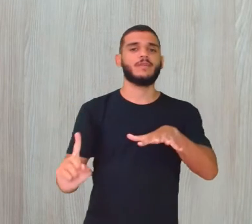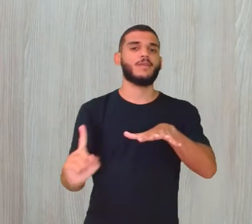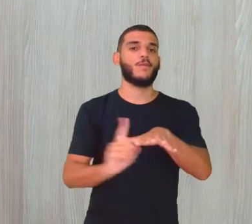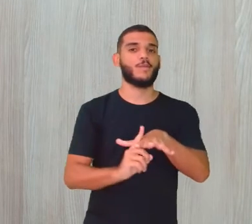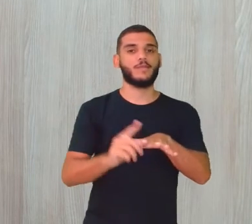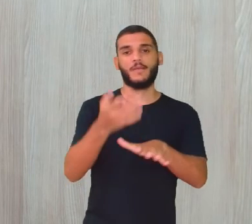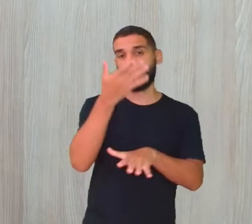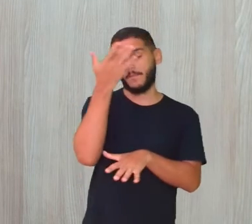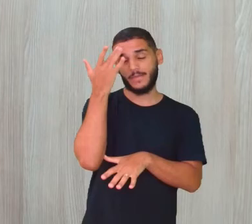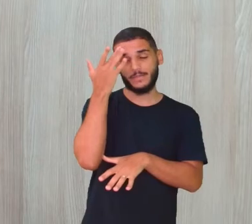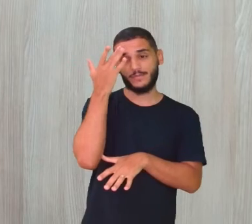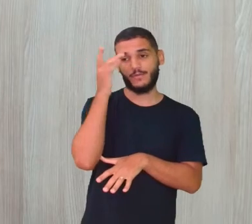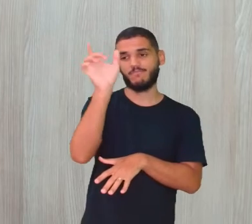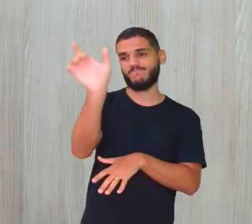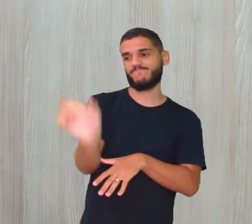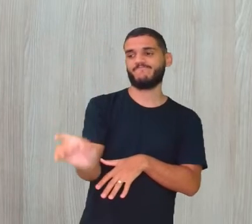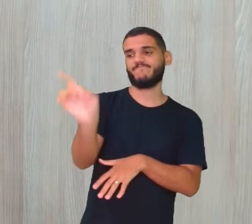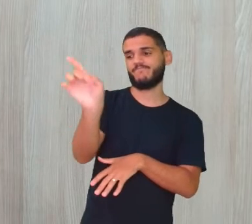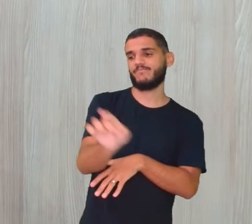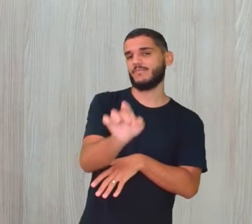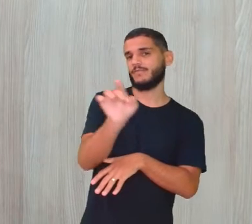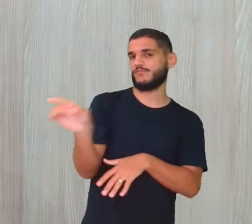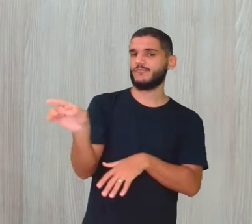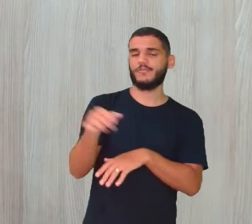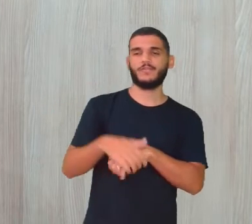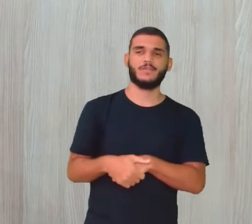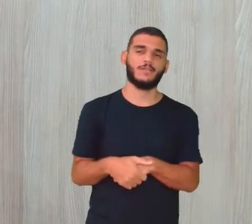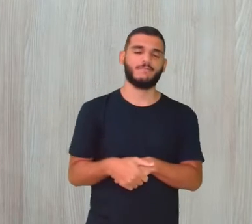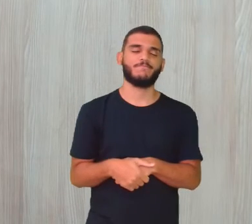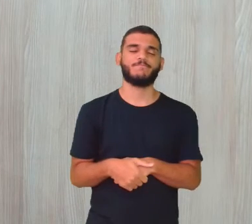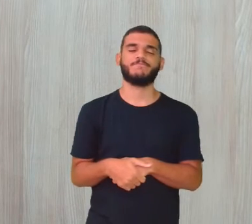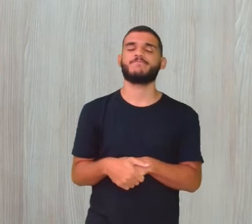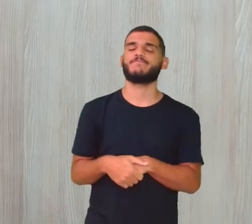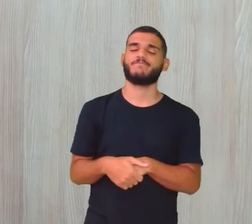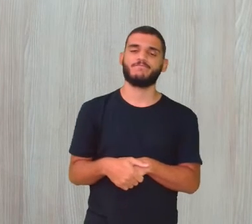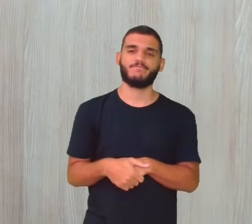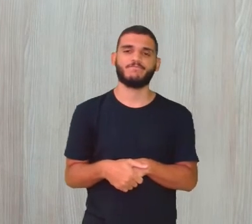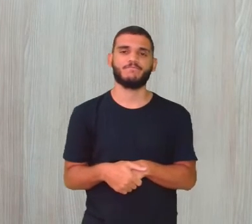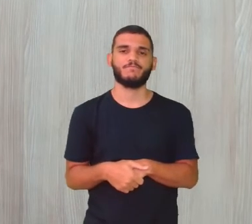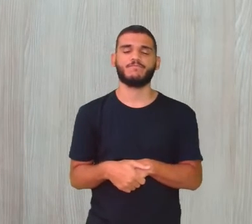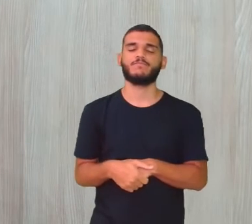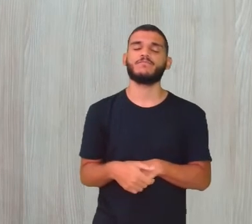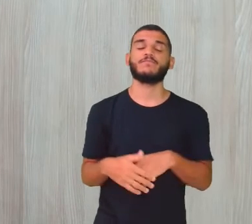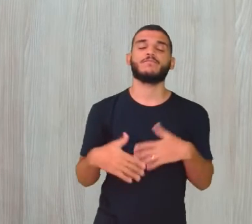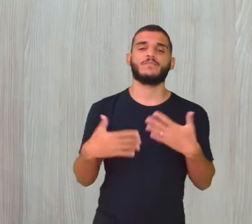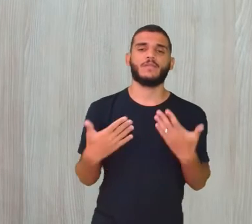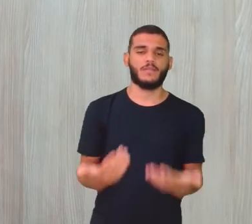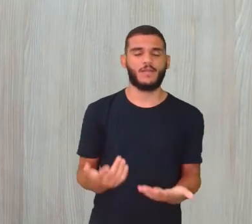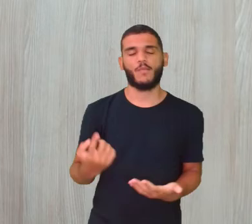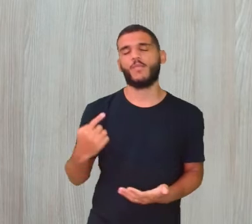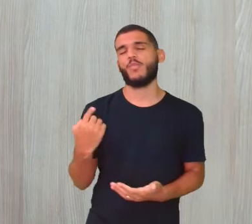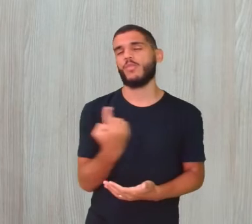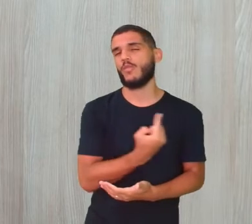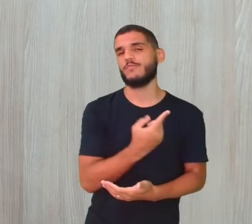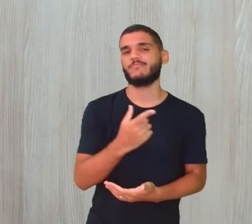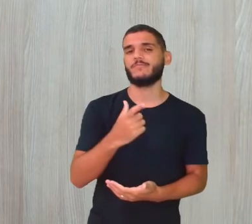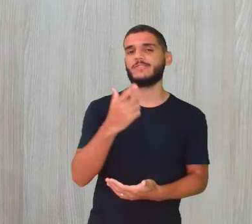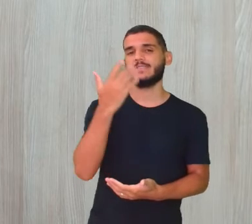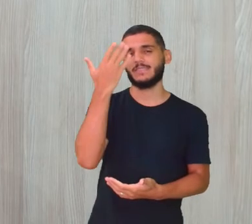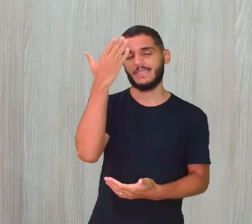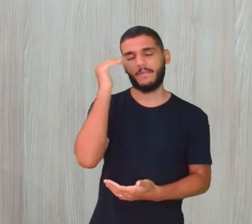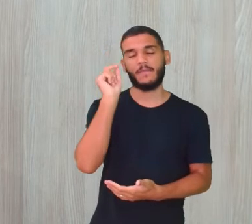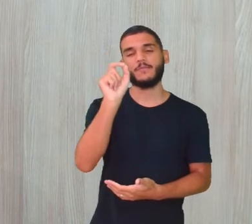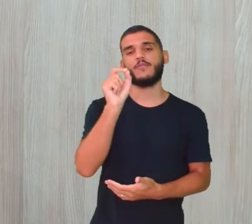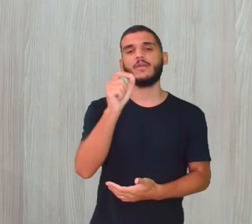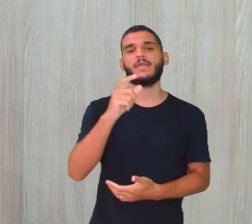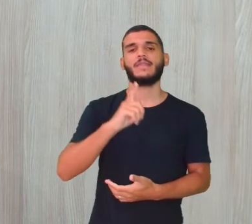pessoas, então eles ficaram à margem da sociedade, né? Nas partes periféricas. Então, por isso que a gente vê uma concentração da